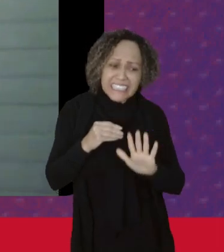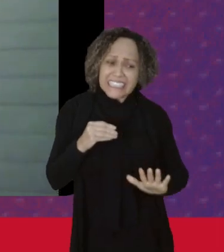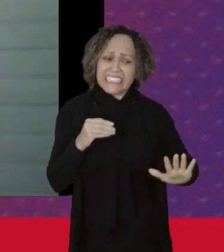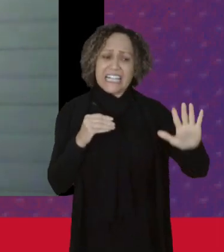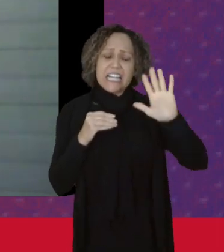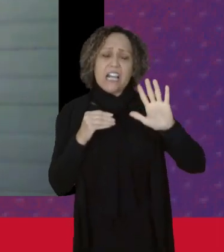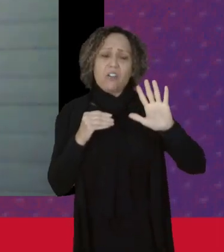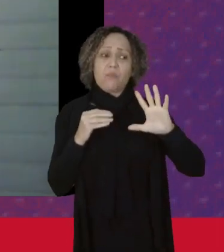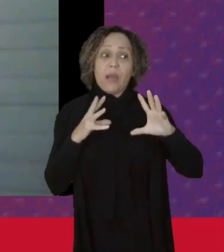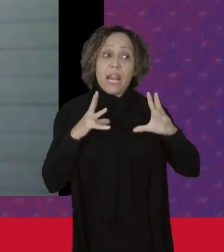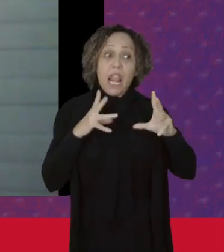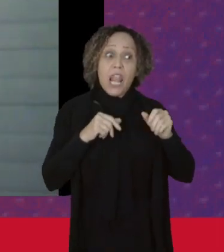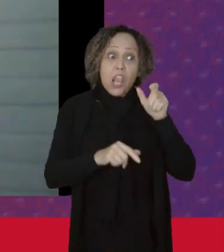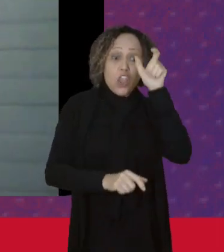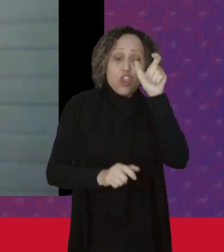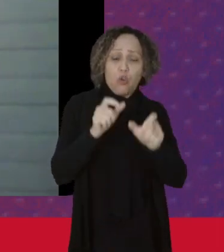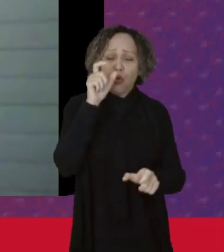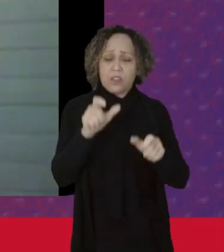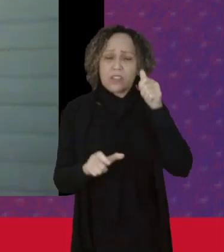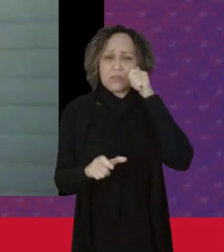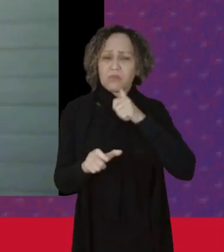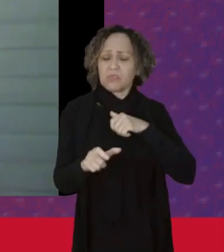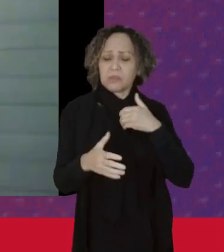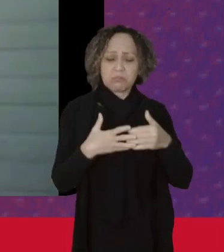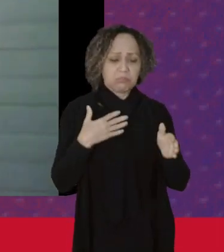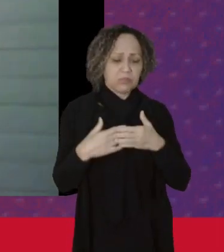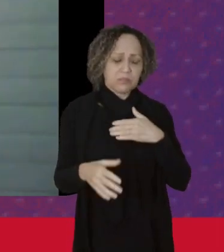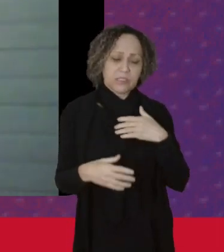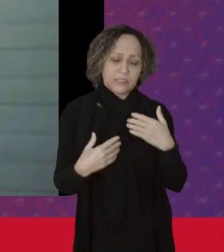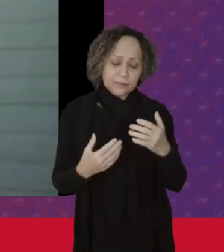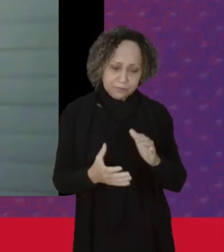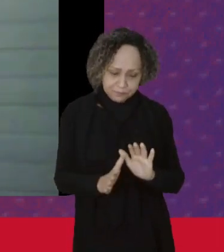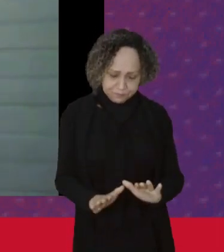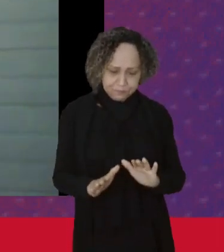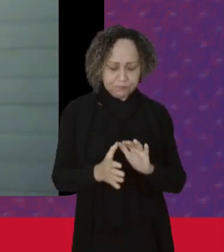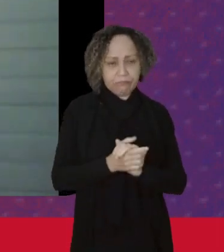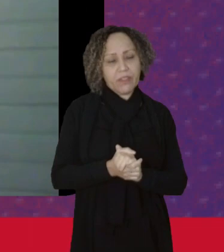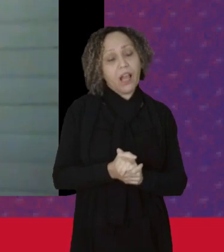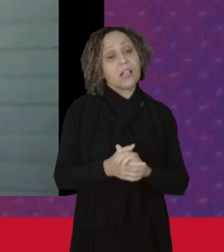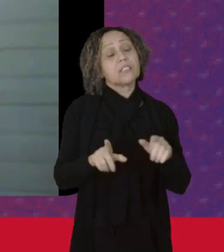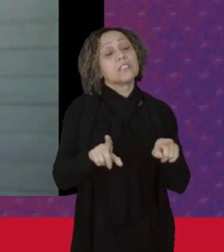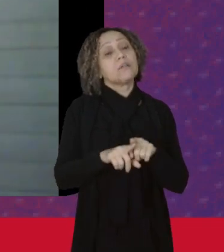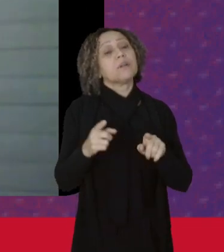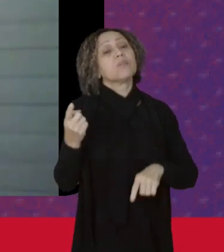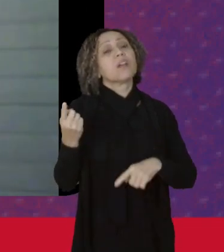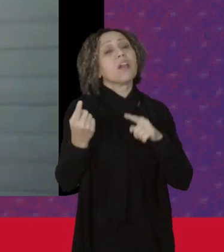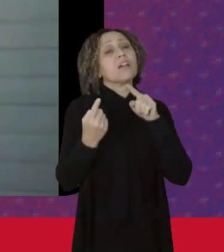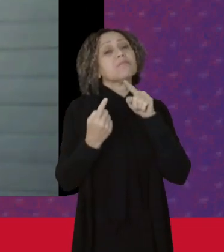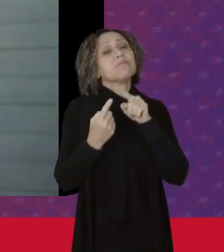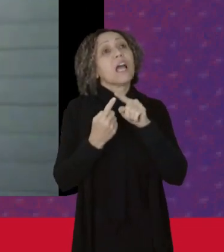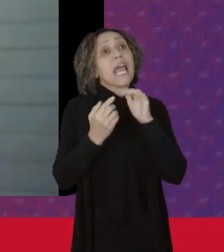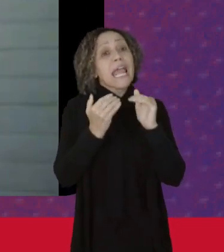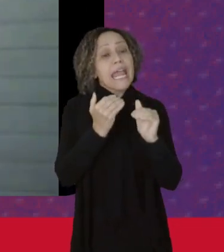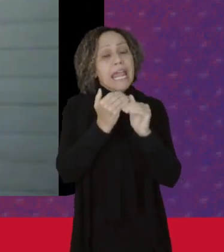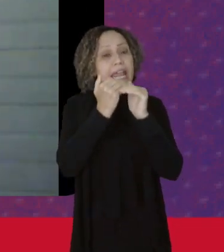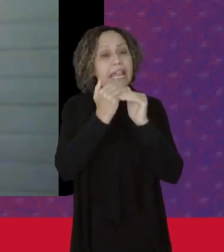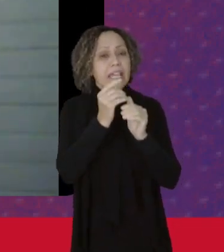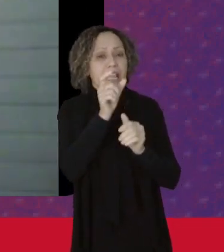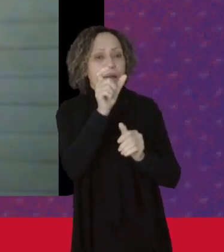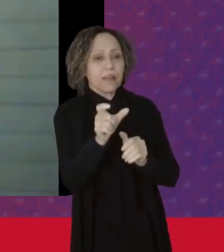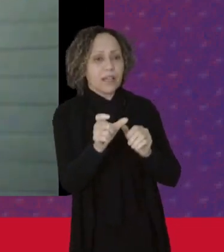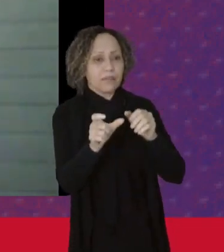as mulheres, independentemente de quem sejam. E aí a gente tem o princípio da equidade, que é o